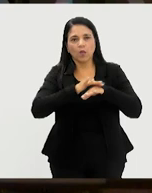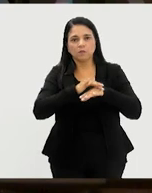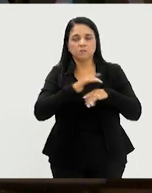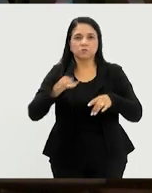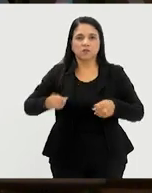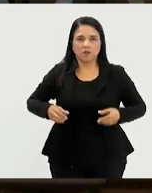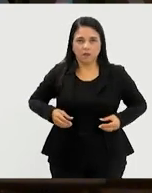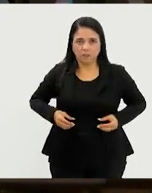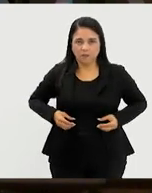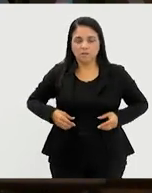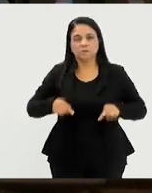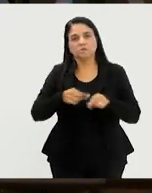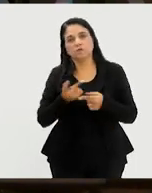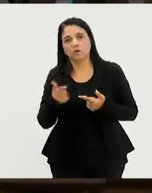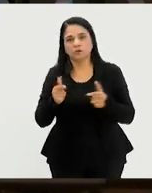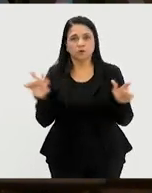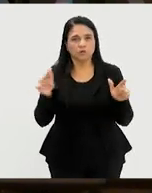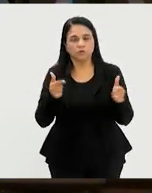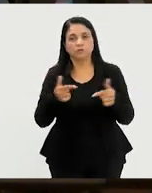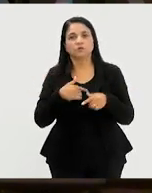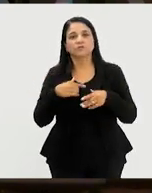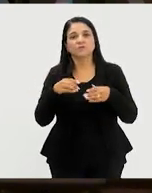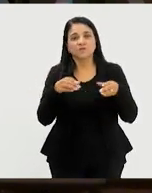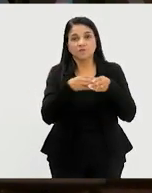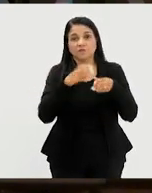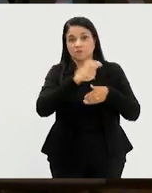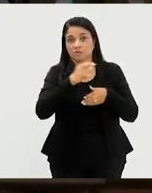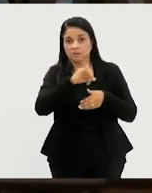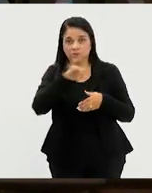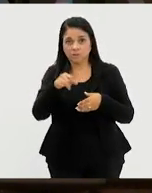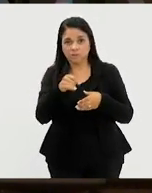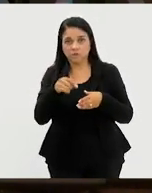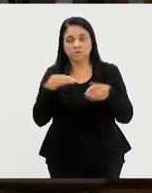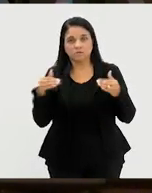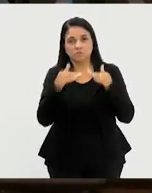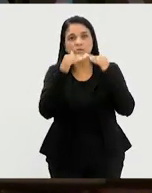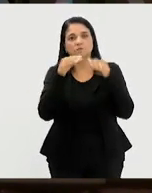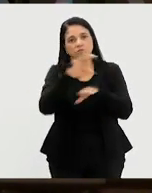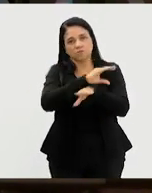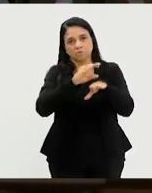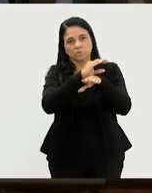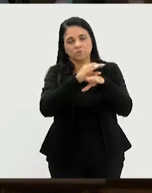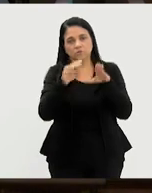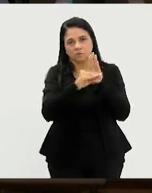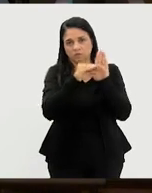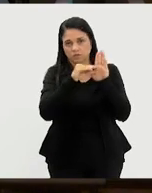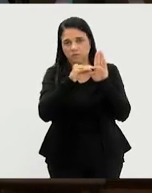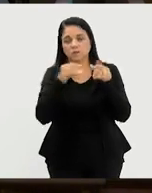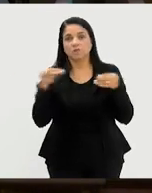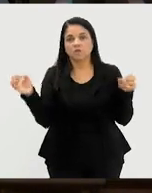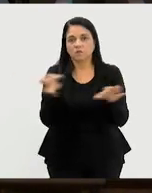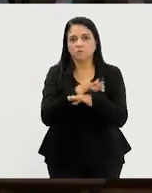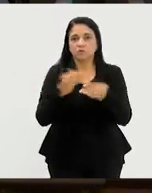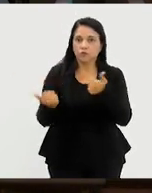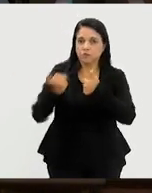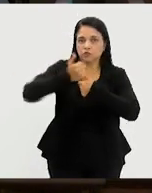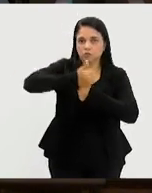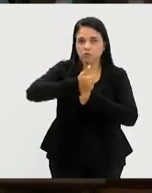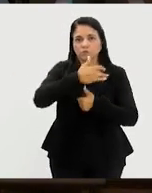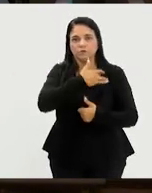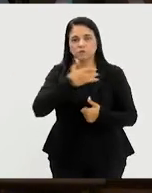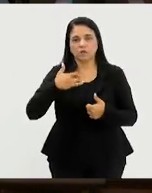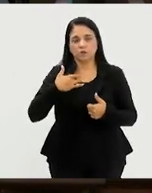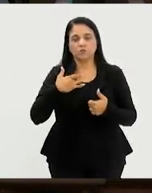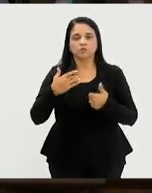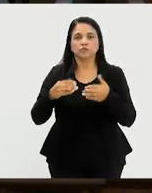providências pareceres das comissões de Constituição Justiça pela constitucionalidade com emendas concluindo com substitutivo de saúde favorável